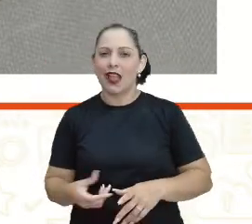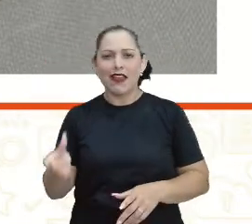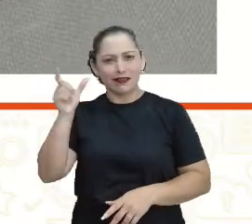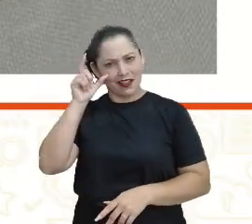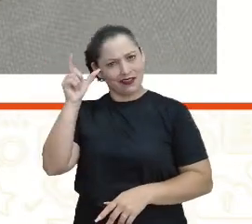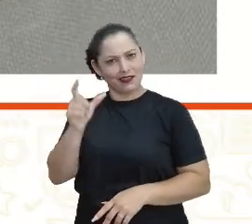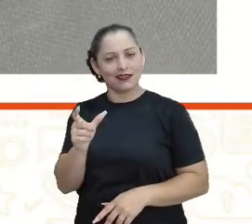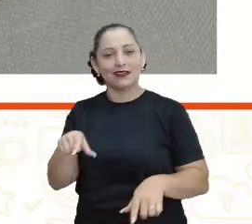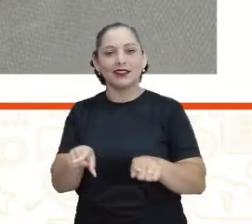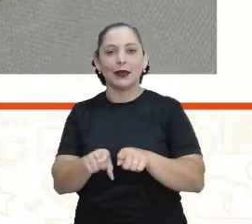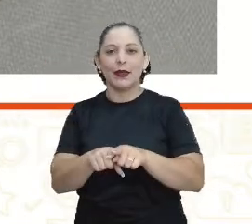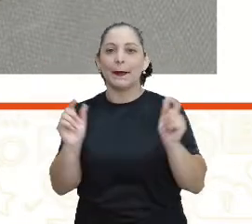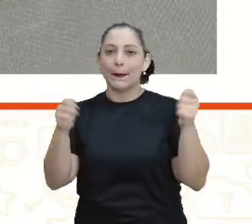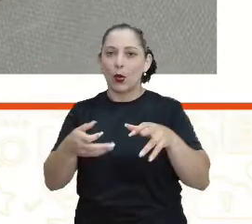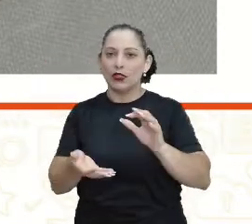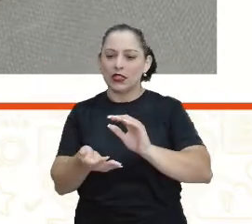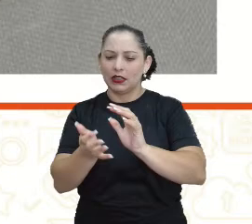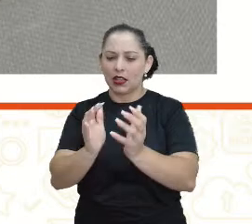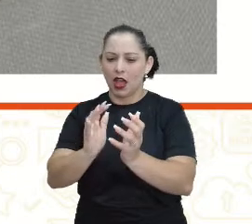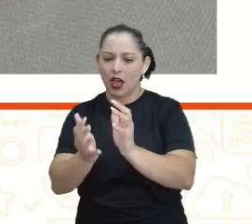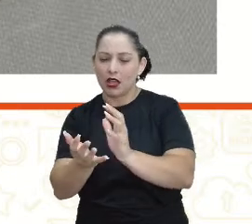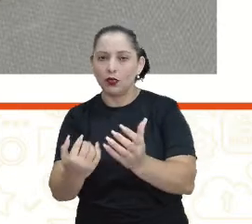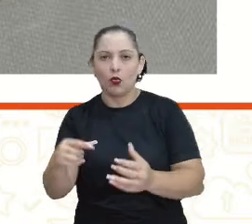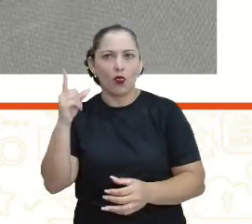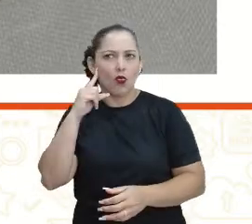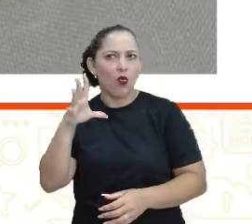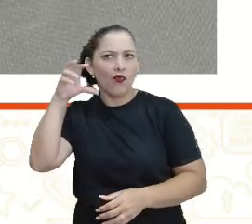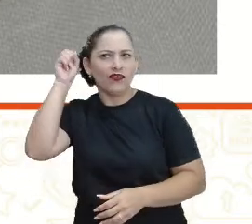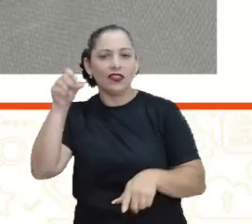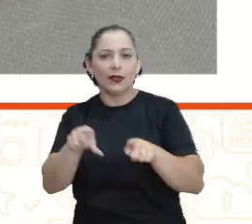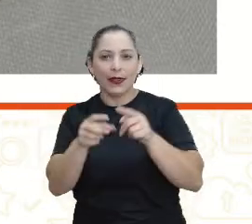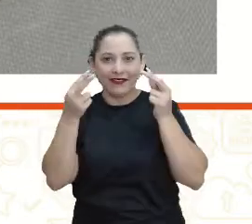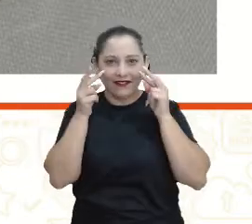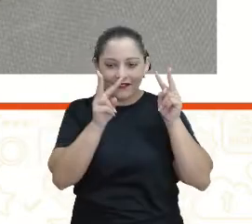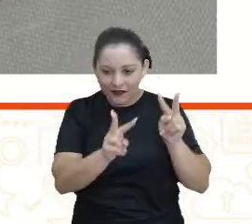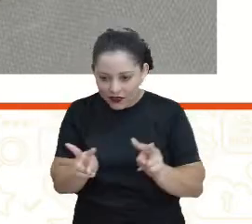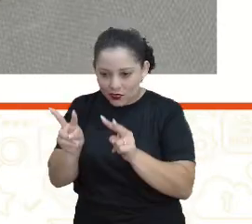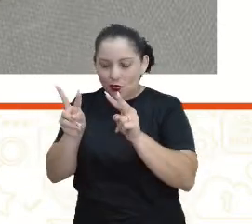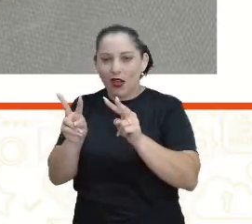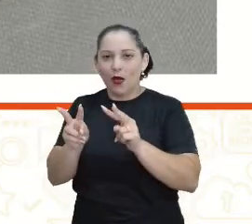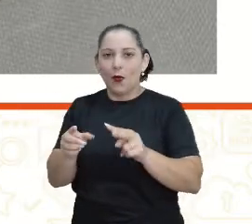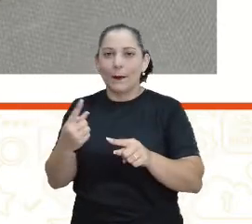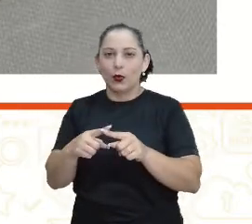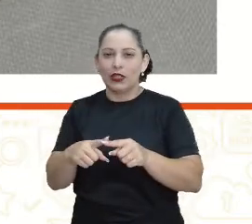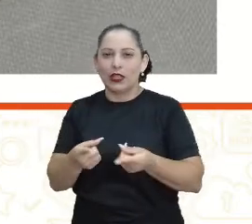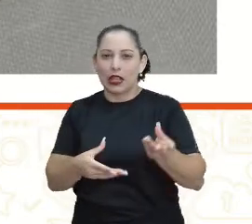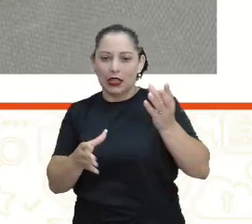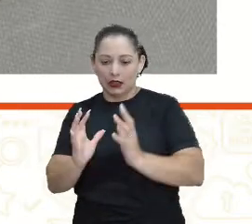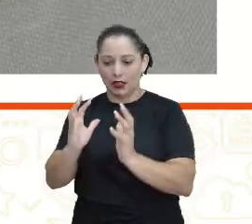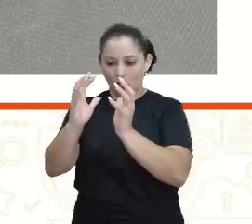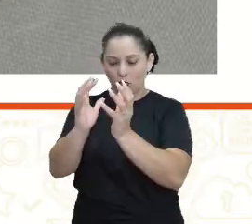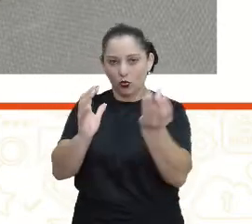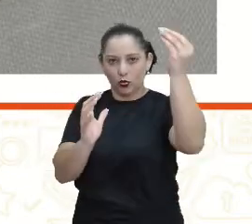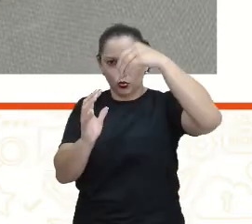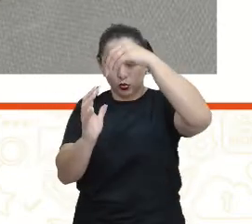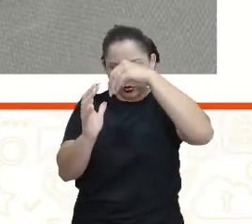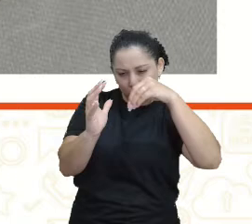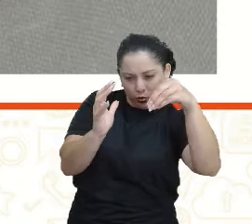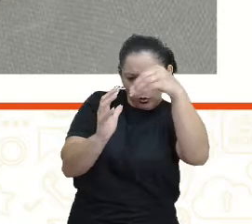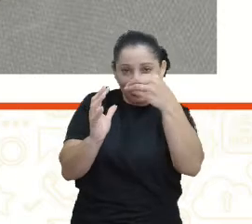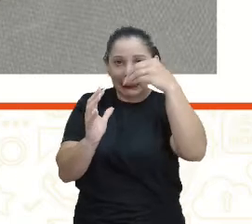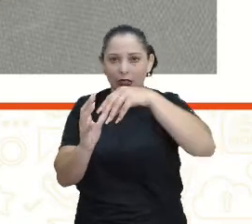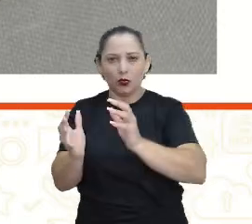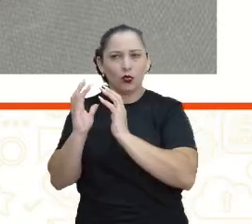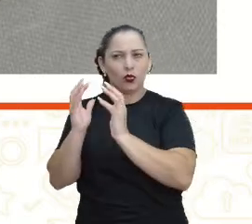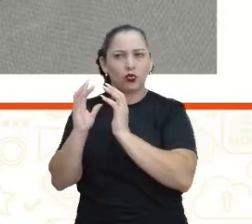interessante também, que pode ser tátil, não só auditivo, mas tátil e visual, porque a gente vai colocar objetos dentro desse ovinho, que vai